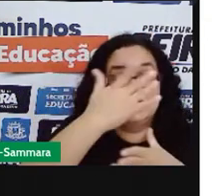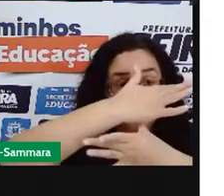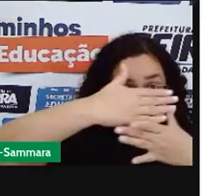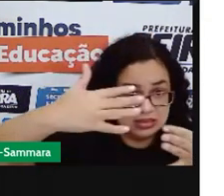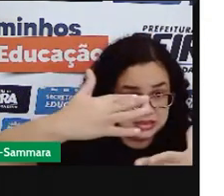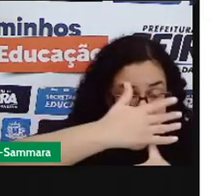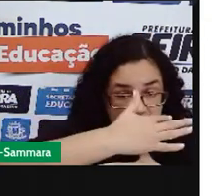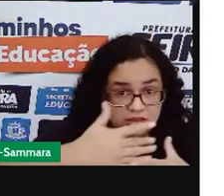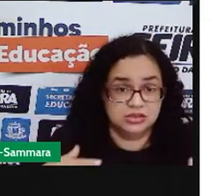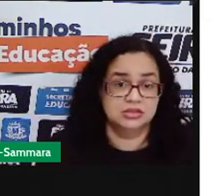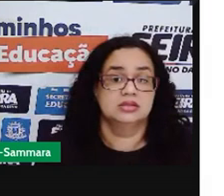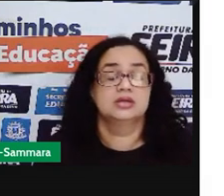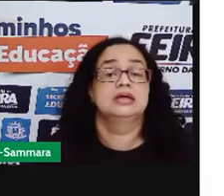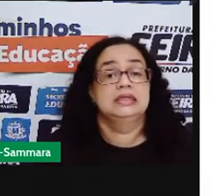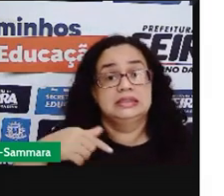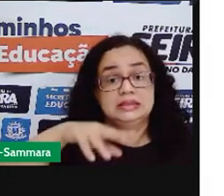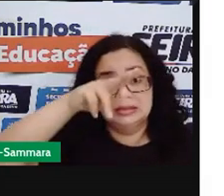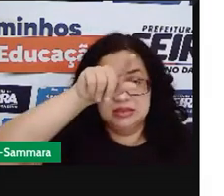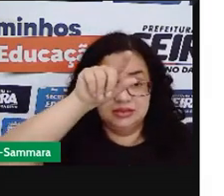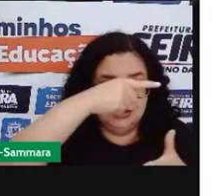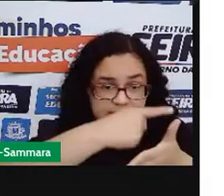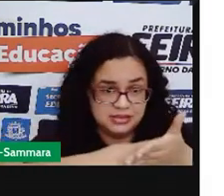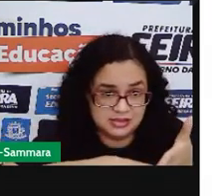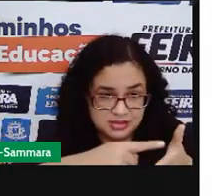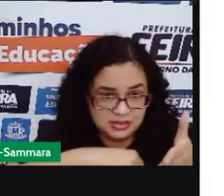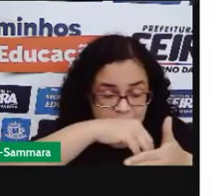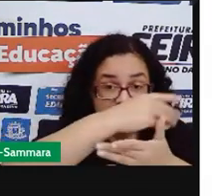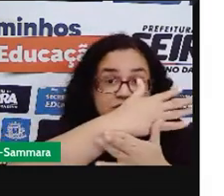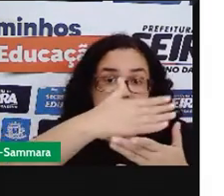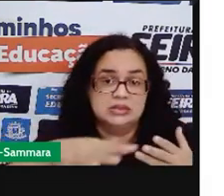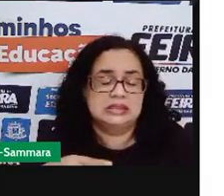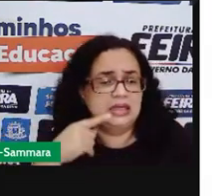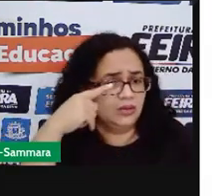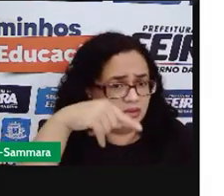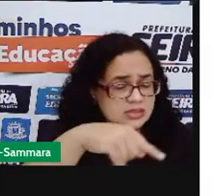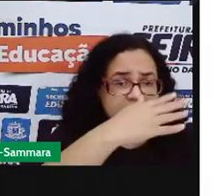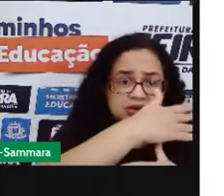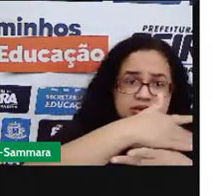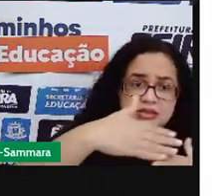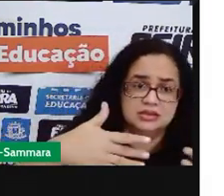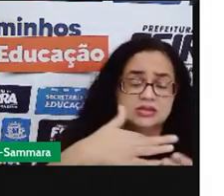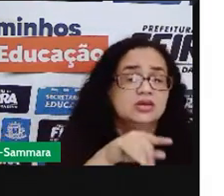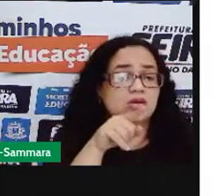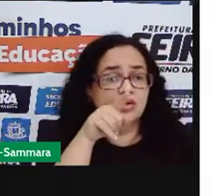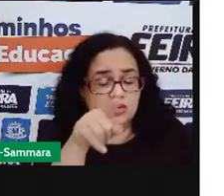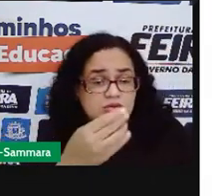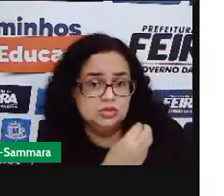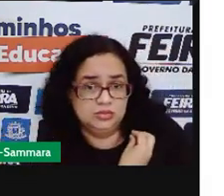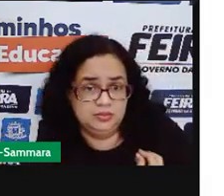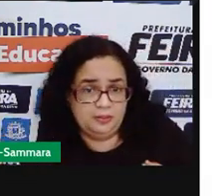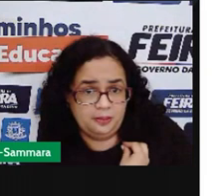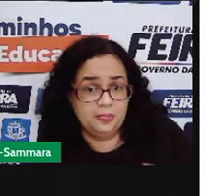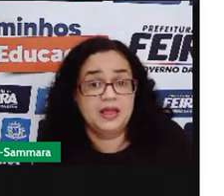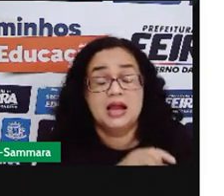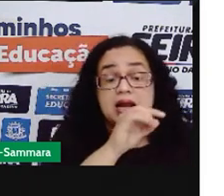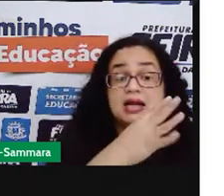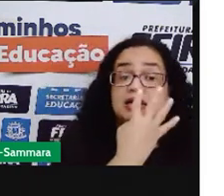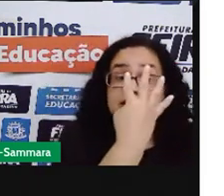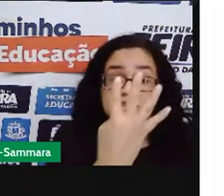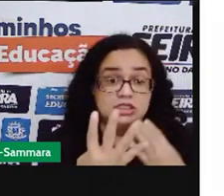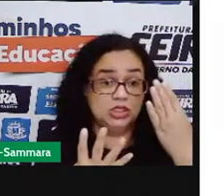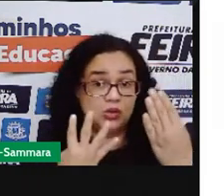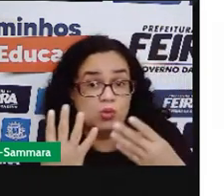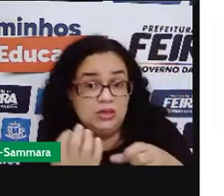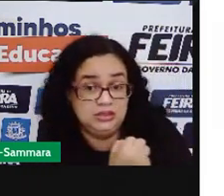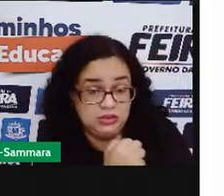municipais. Eleições municipais são aquelas que acontecem no município, na cidade onde a gente mora. A cada